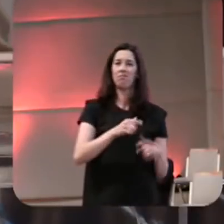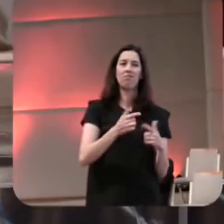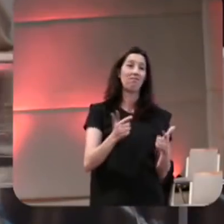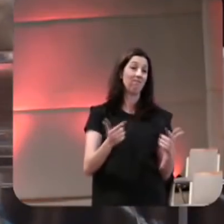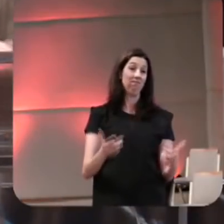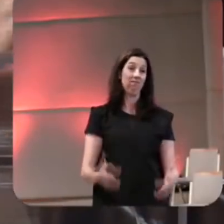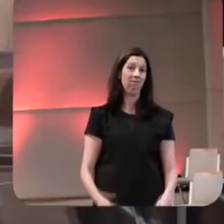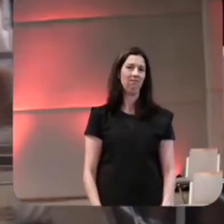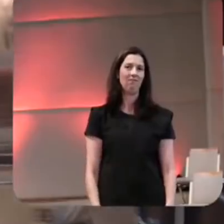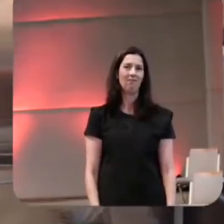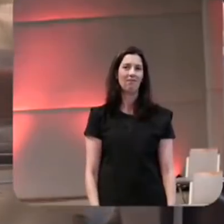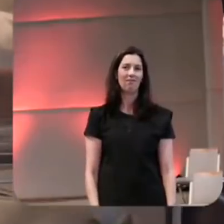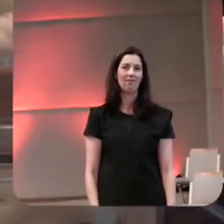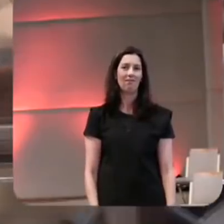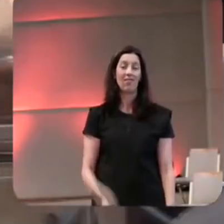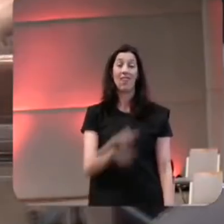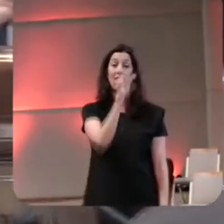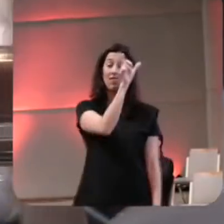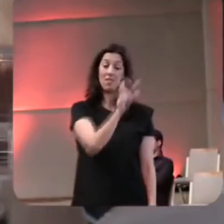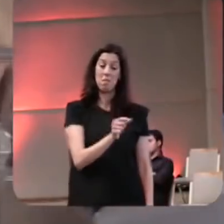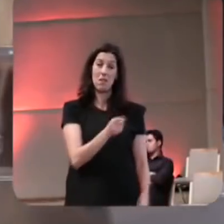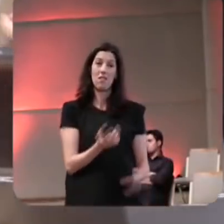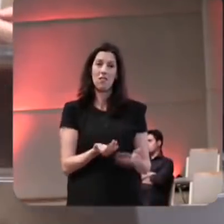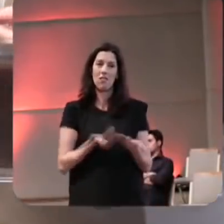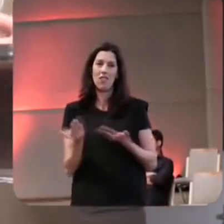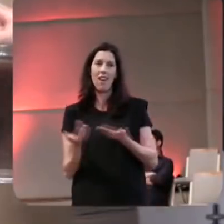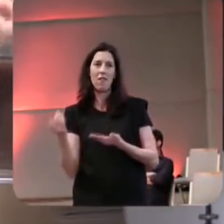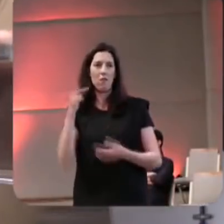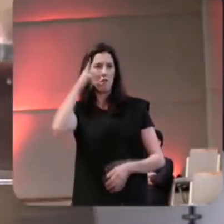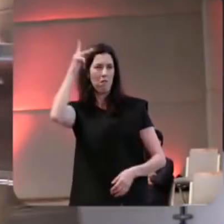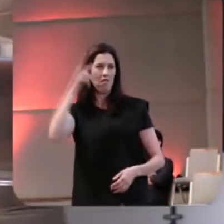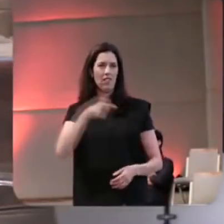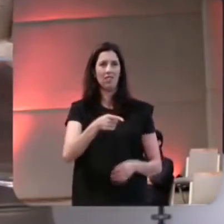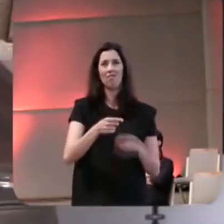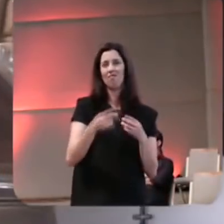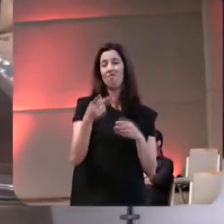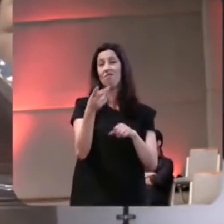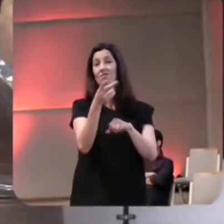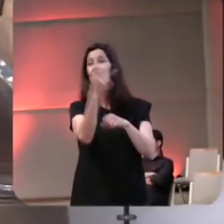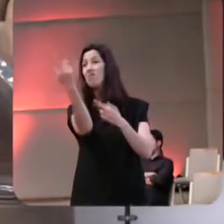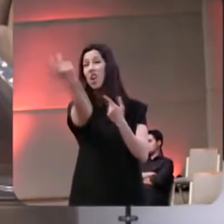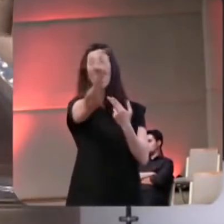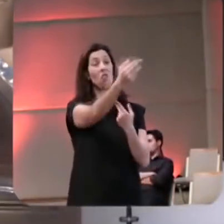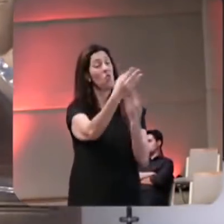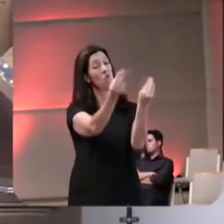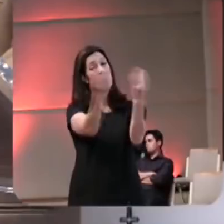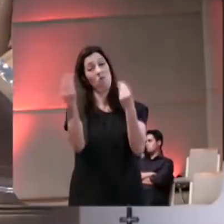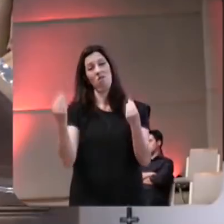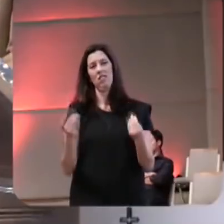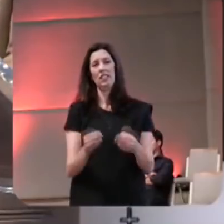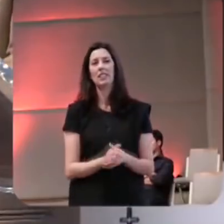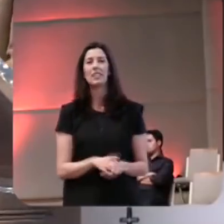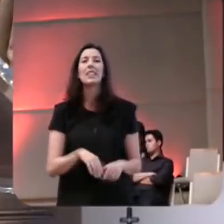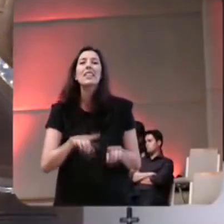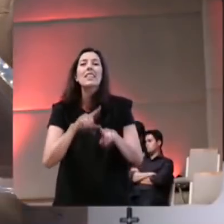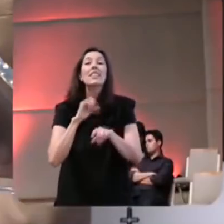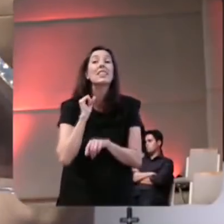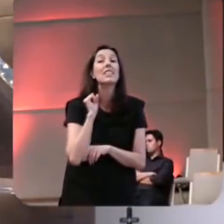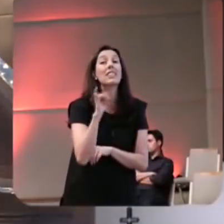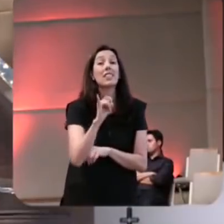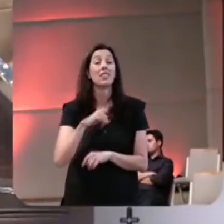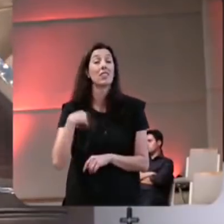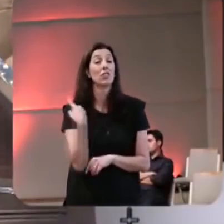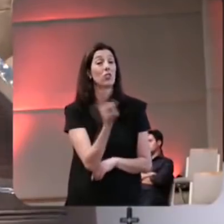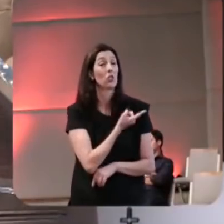sabe, quando a gente não quer buscar mais intensamente a presença e